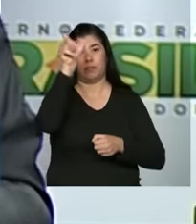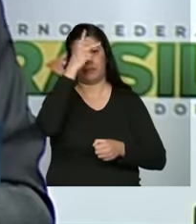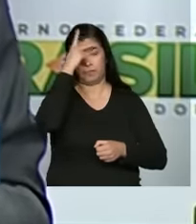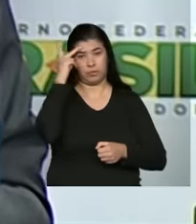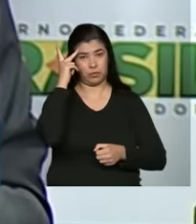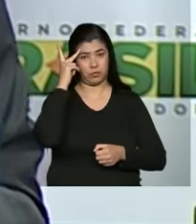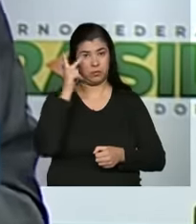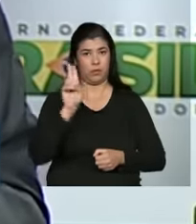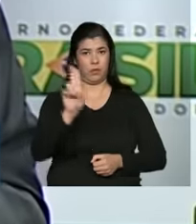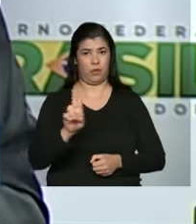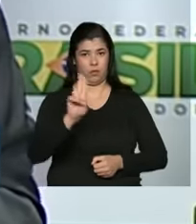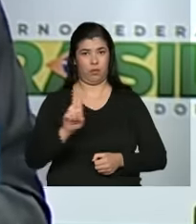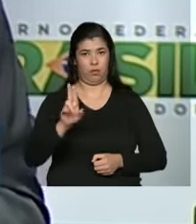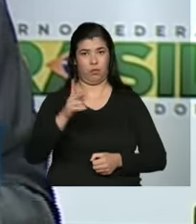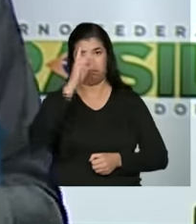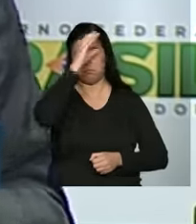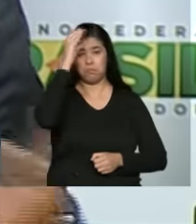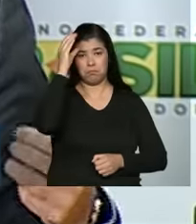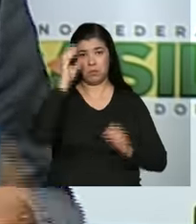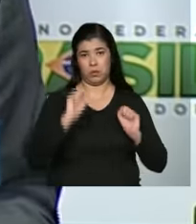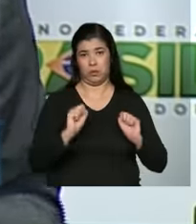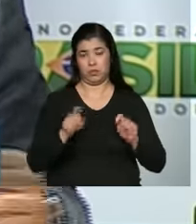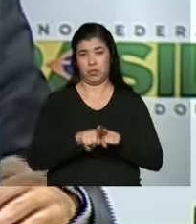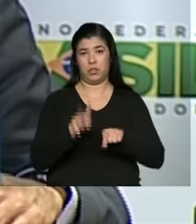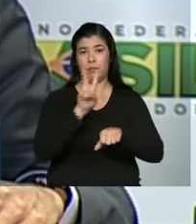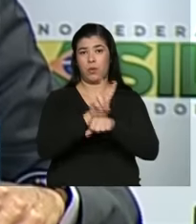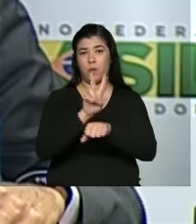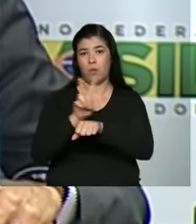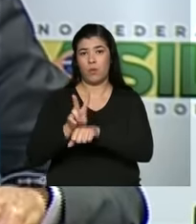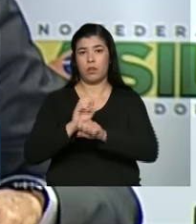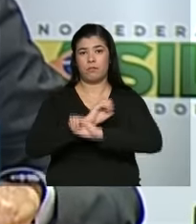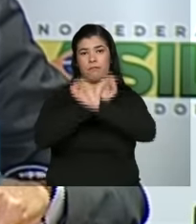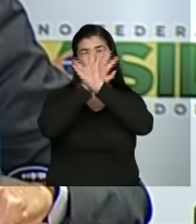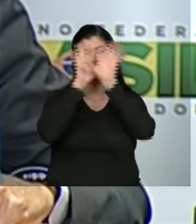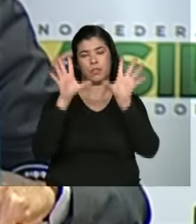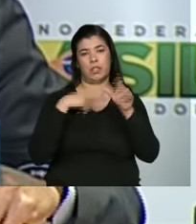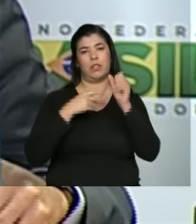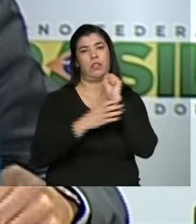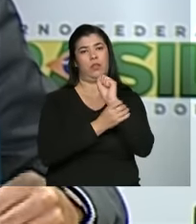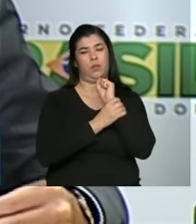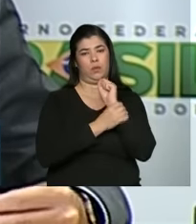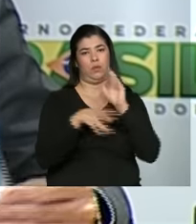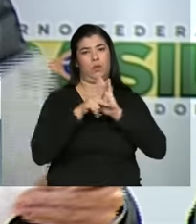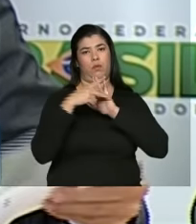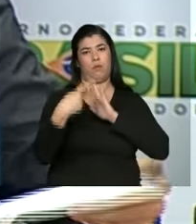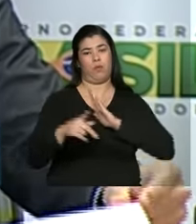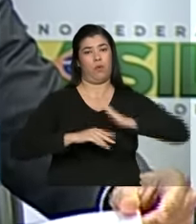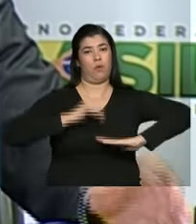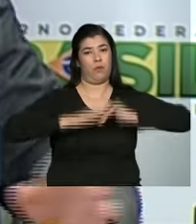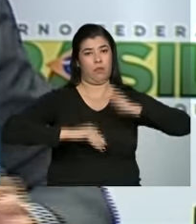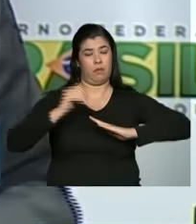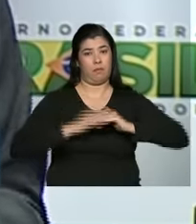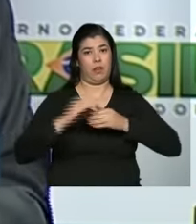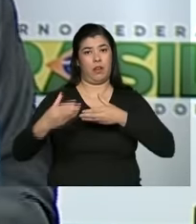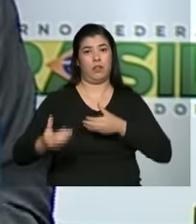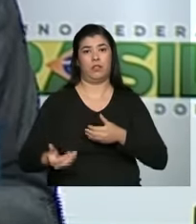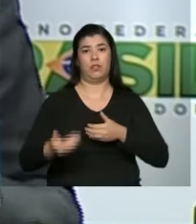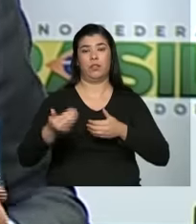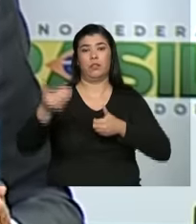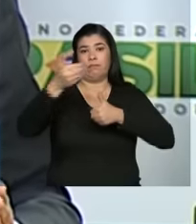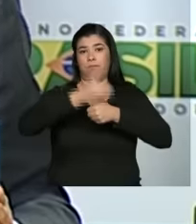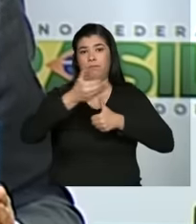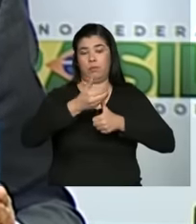ser protagonistas também do controle da Transparência e da segurança desses procedimentos implantados então